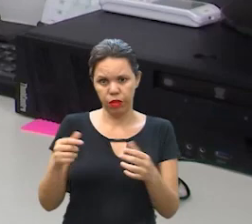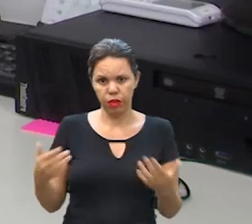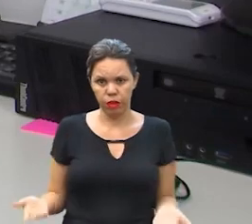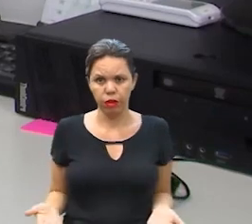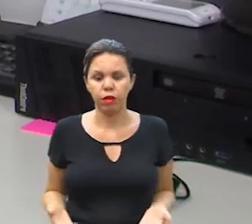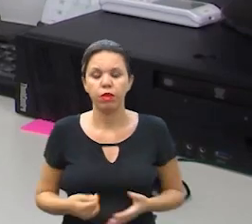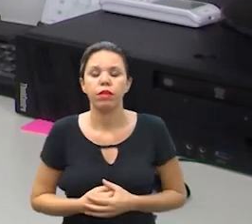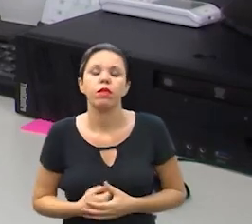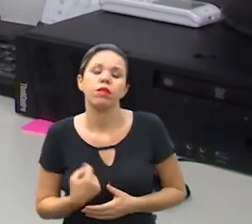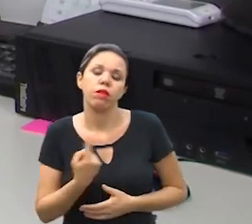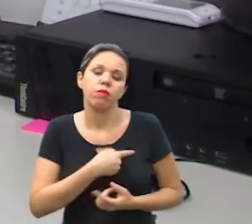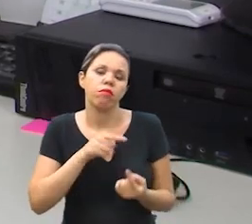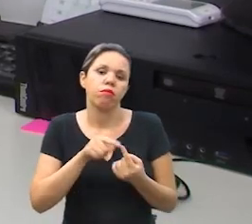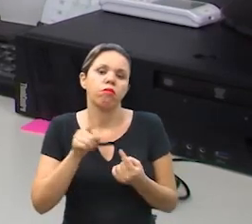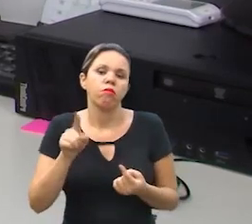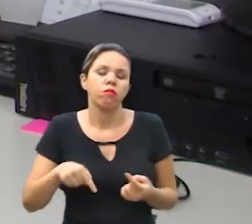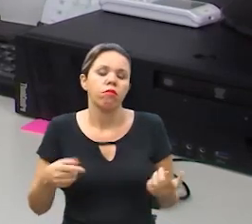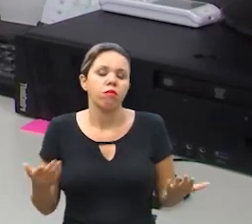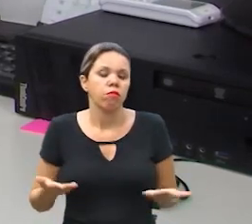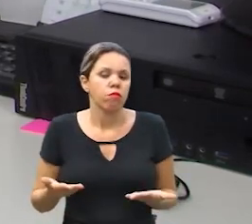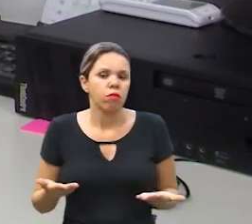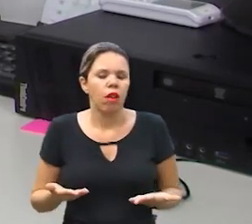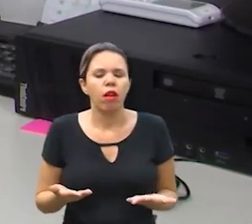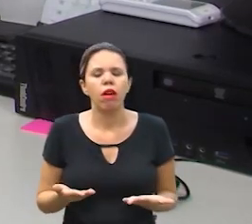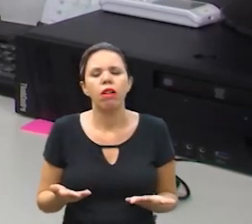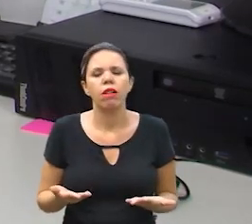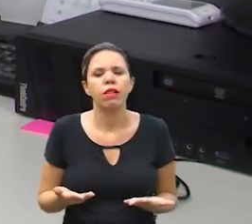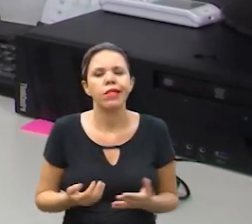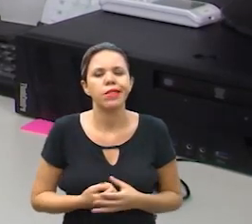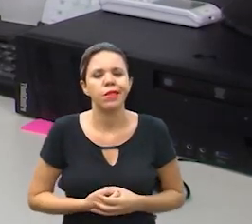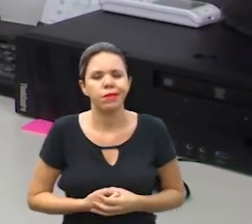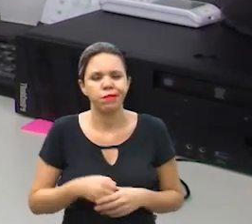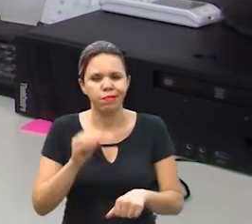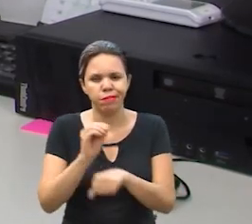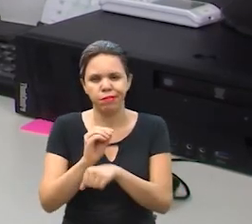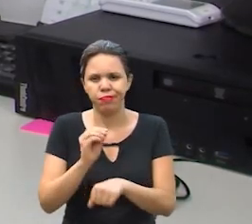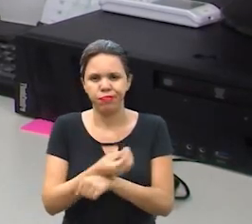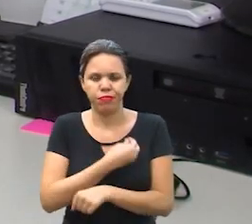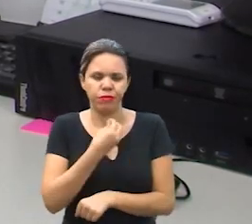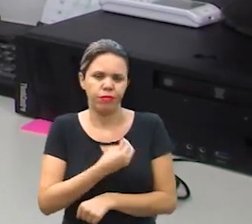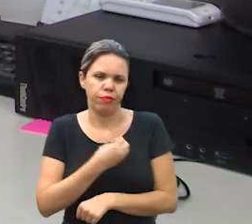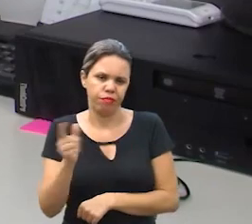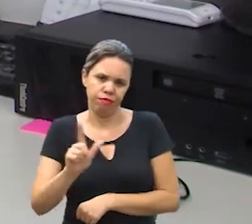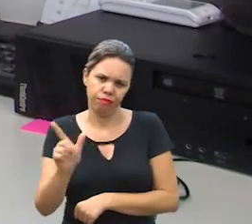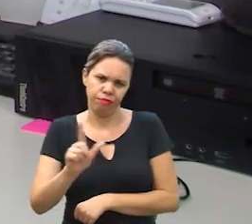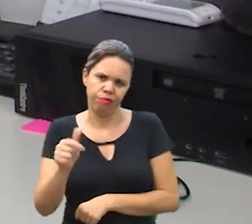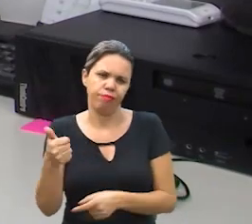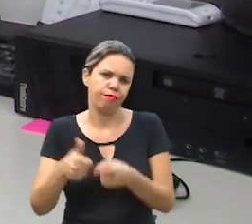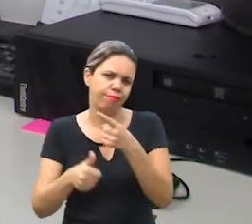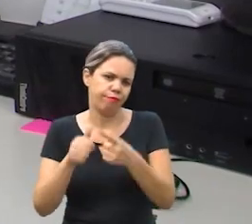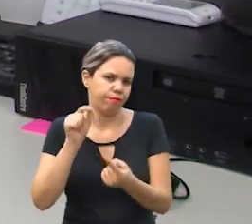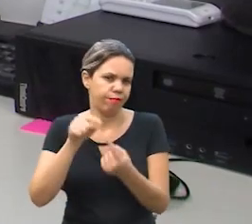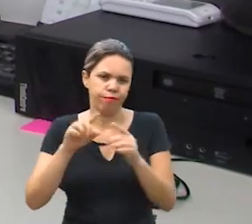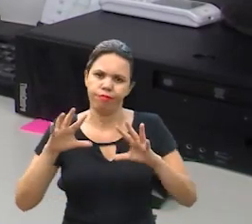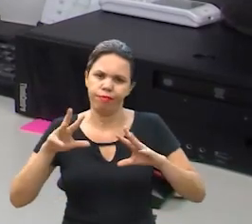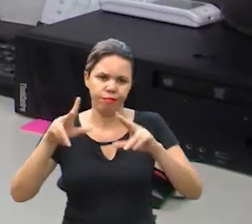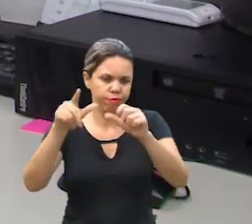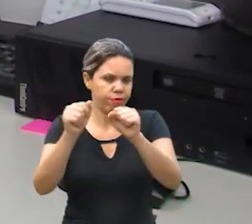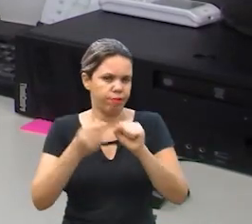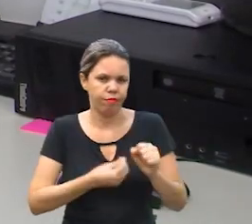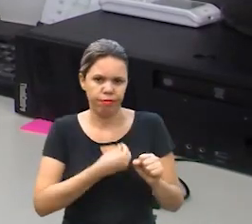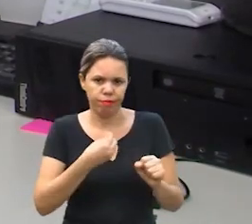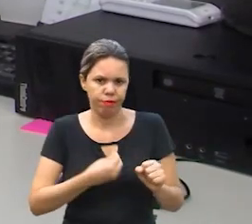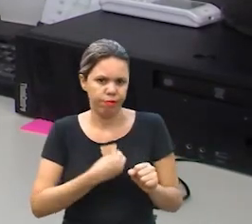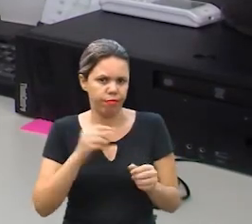fazer. Então, o nosso objetivo o objetivo é proteger a vida, claro, é o primeiro objetivo de todos, é proteger